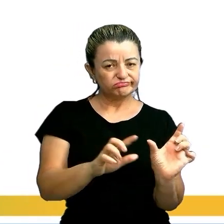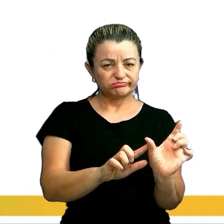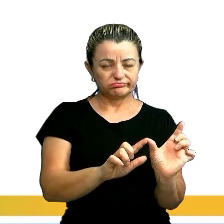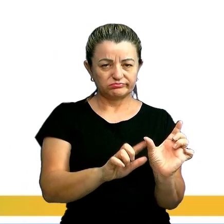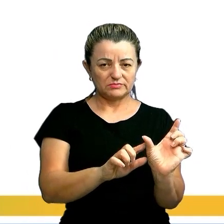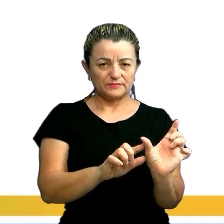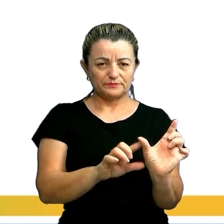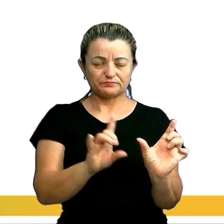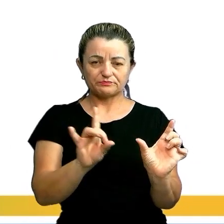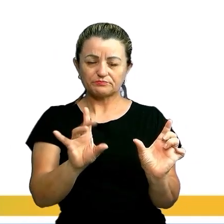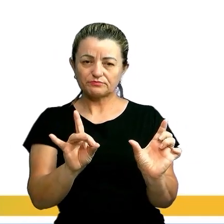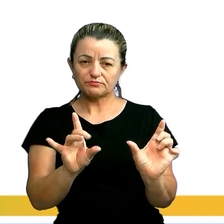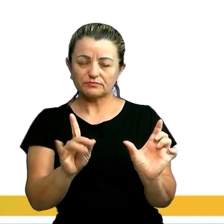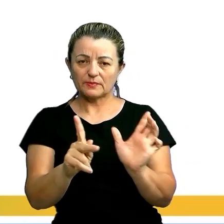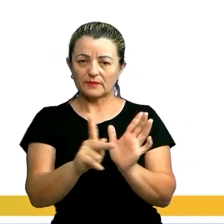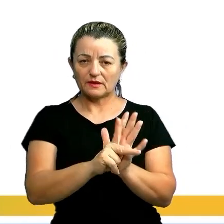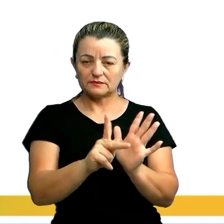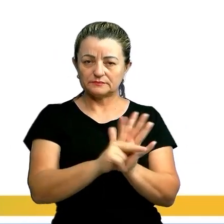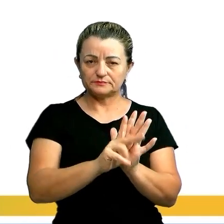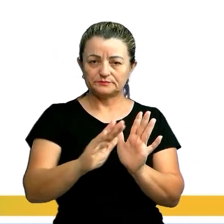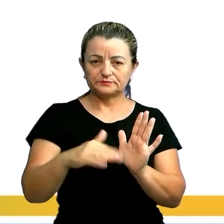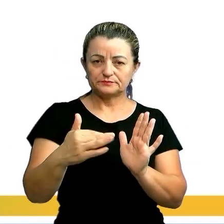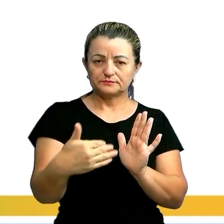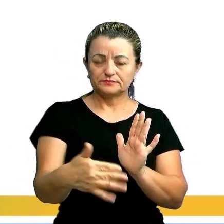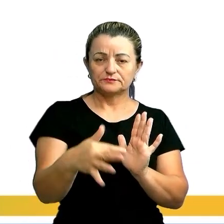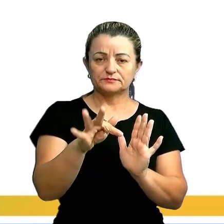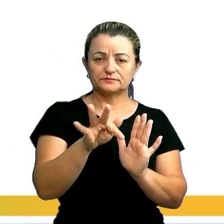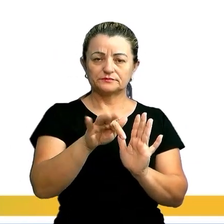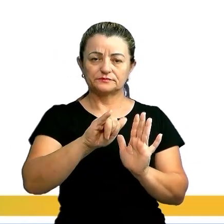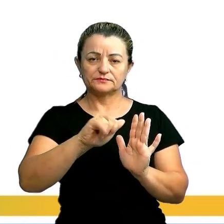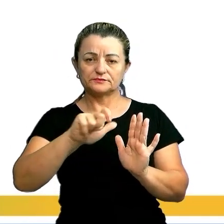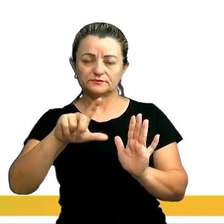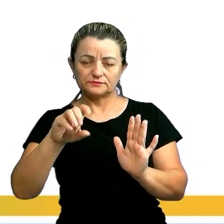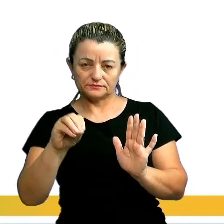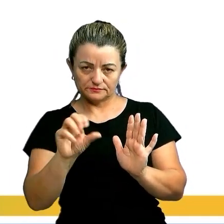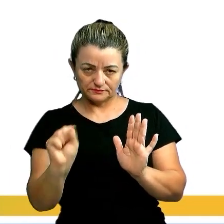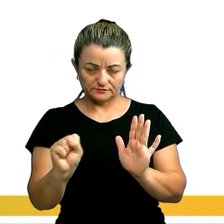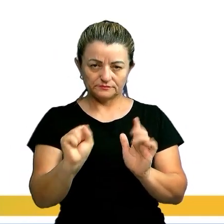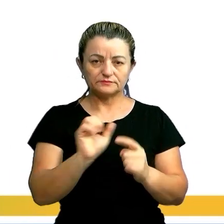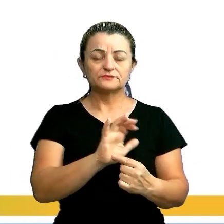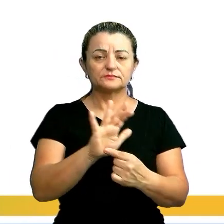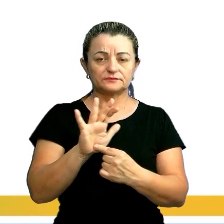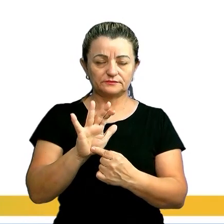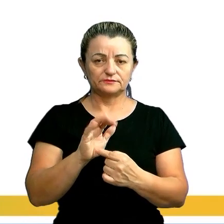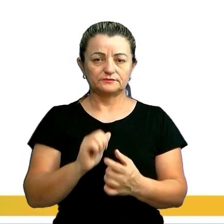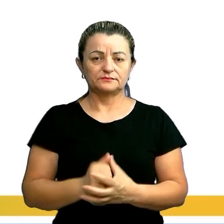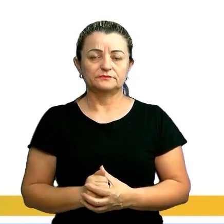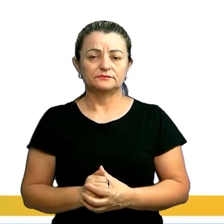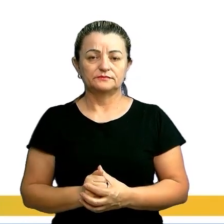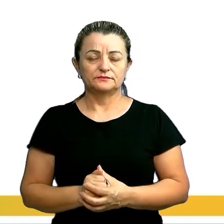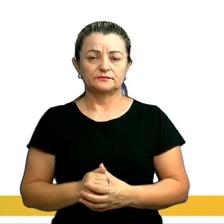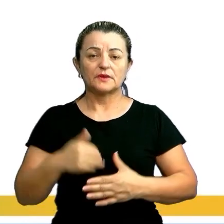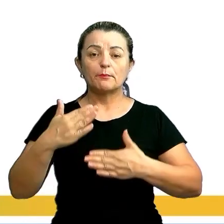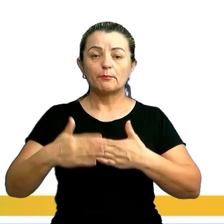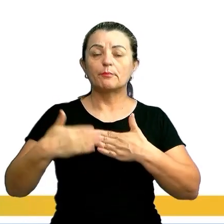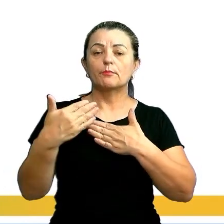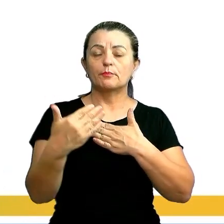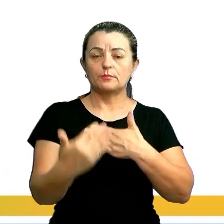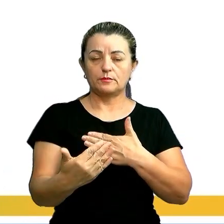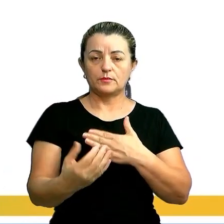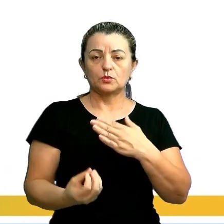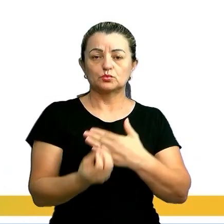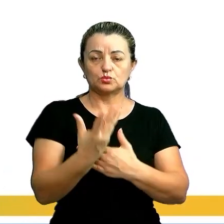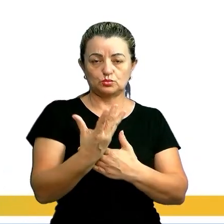Apenas os próximos filos, filo quinidária em diante, é que apresenta. Após,